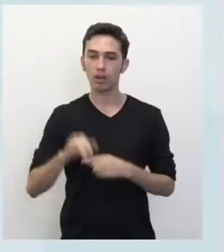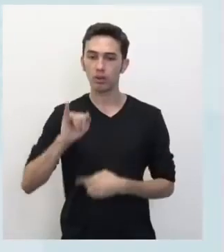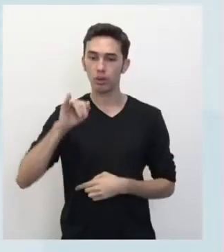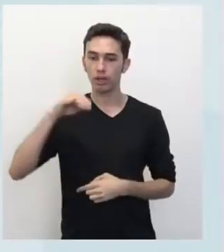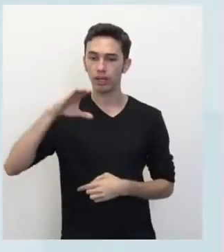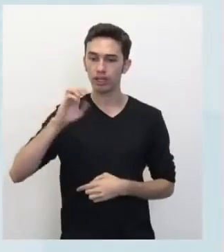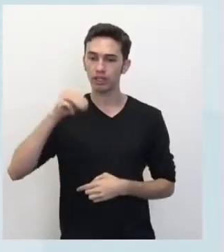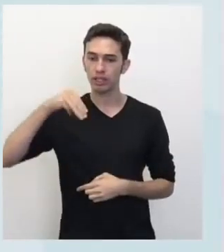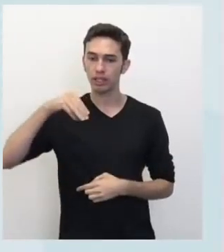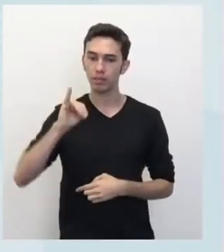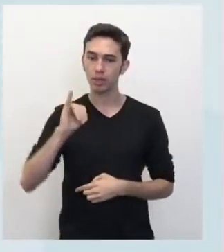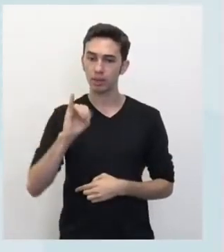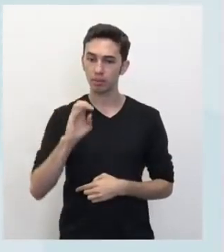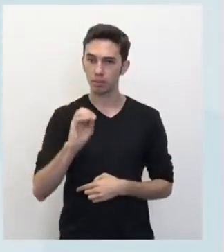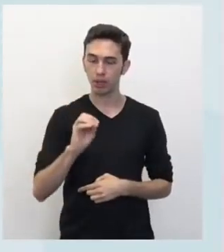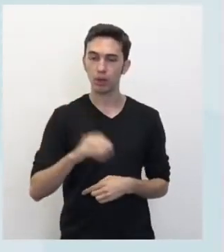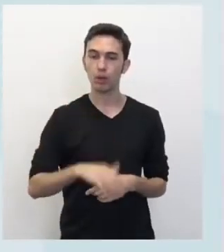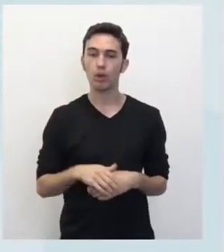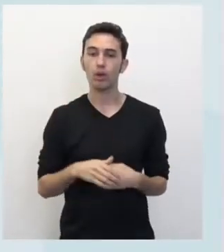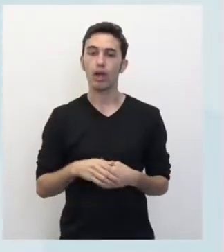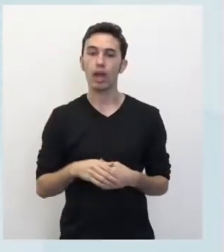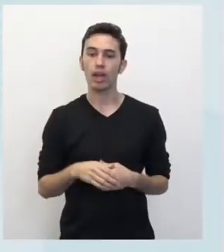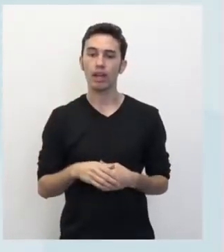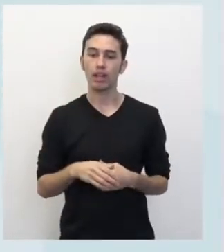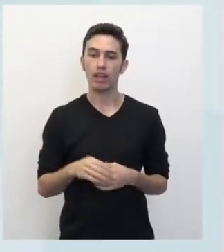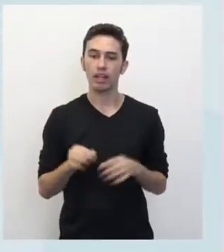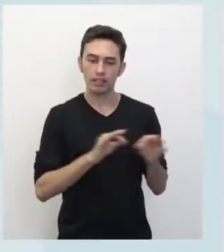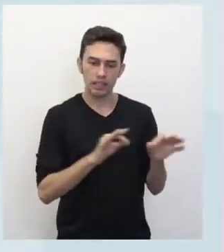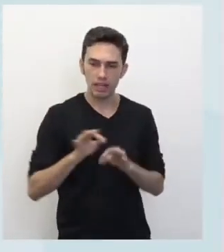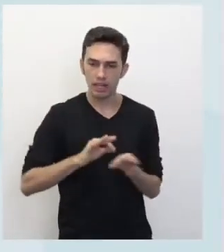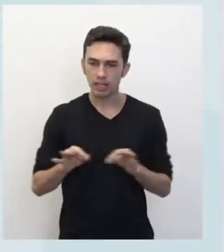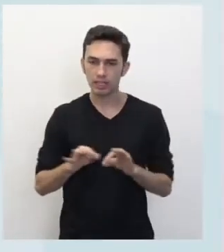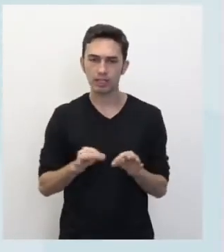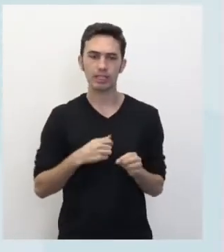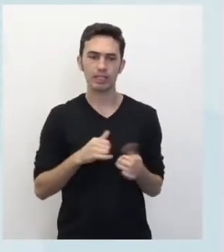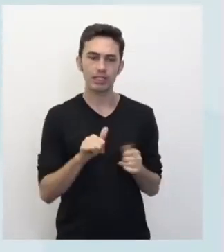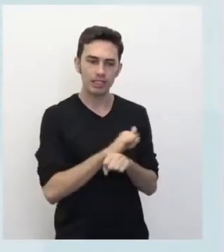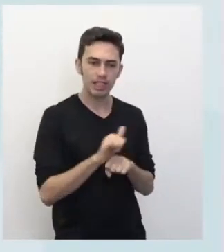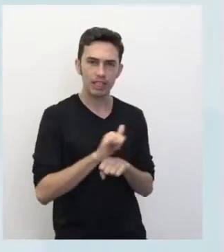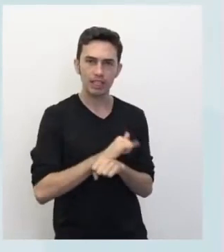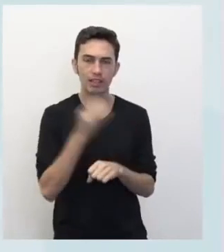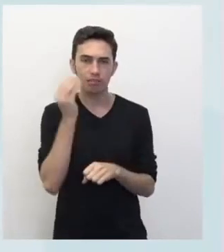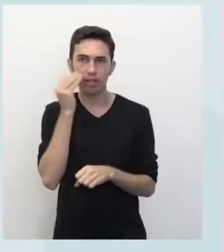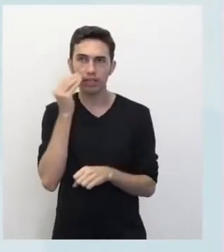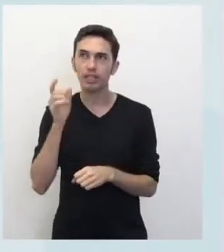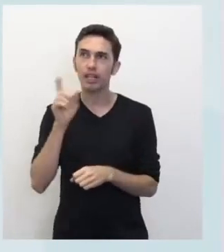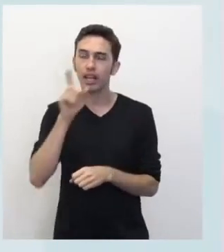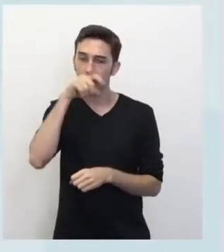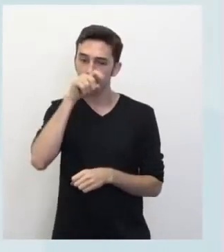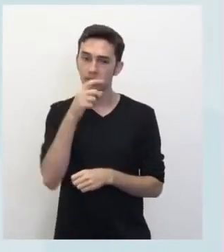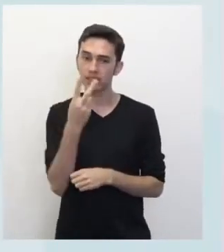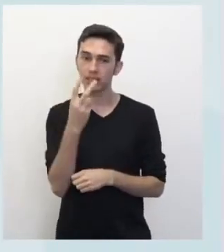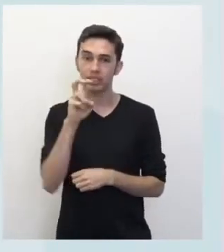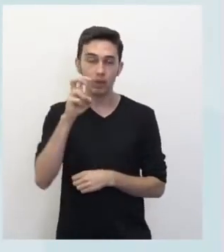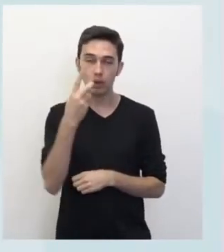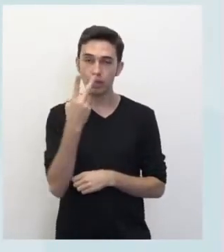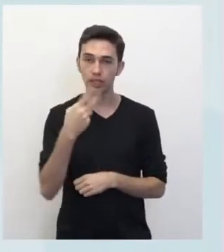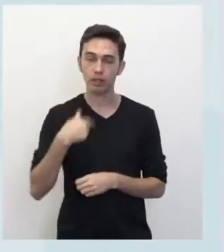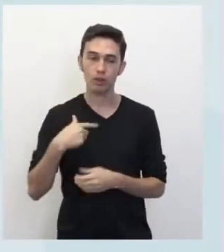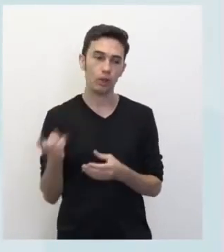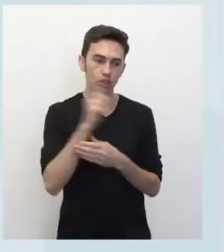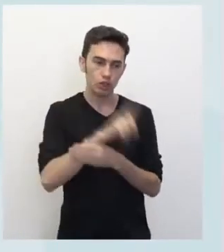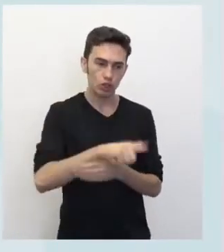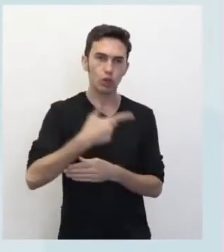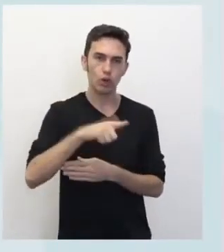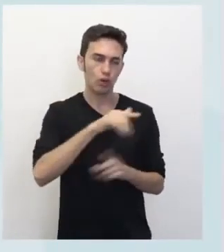e Biodiversidade, ICMBio, traçam estratégias para reintroduzir 52 ararinhas em seu habitat